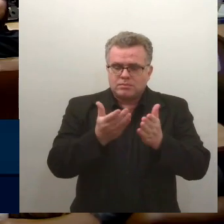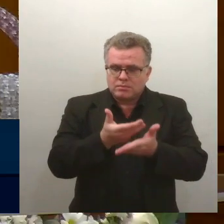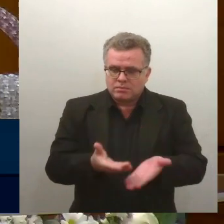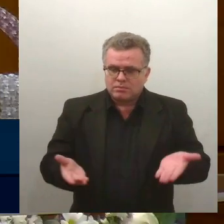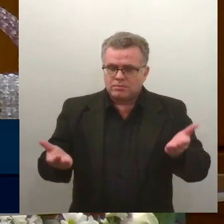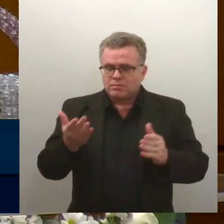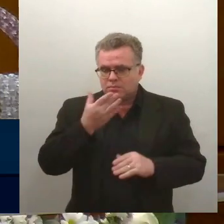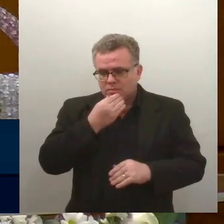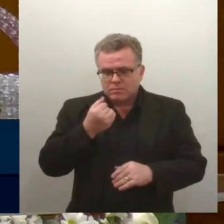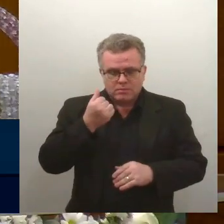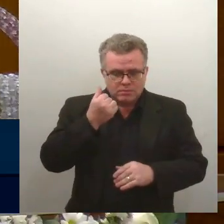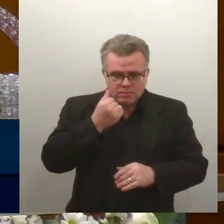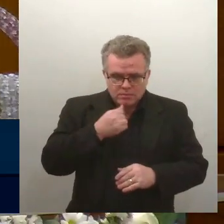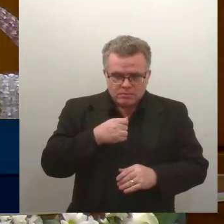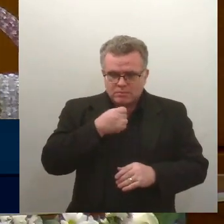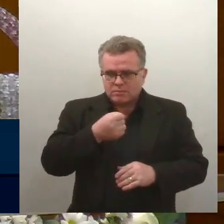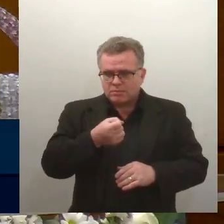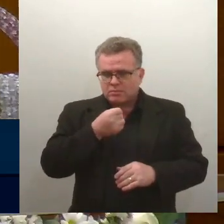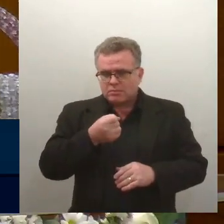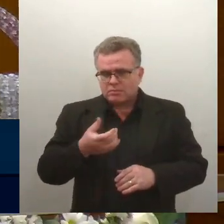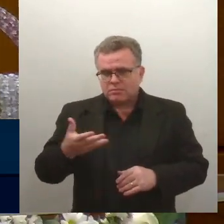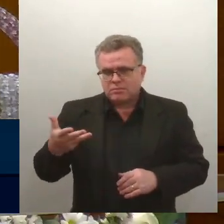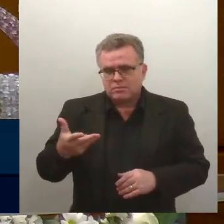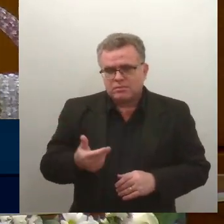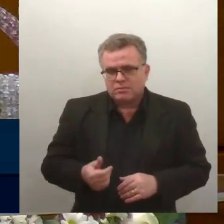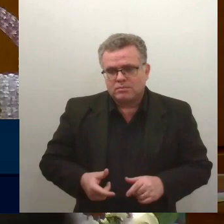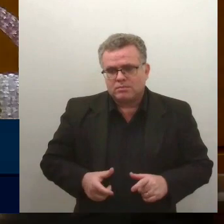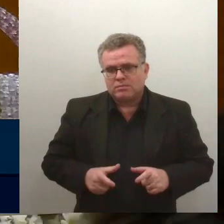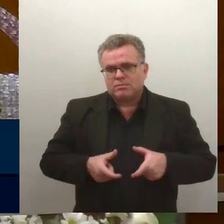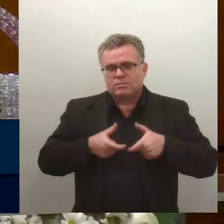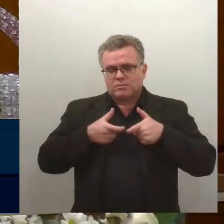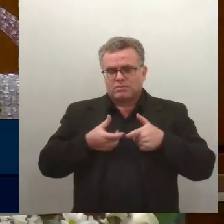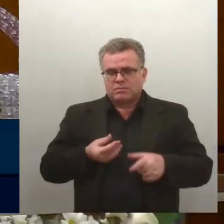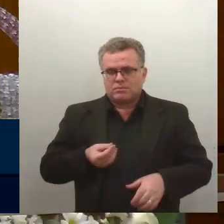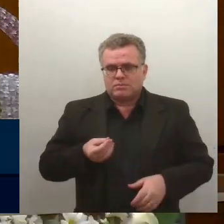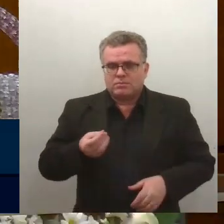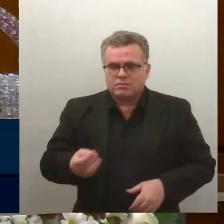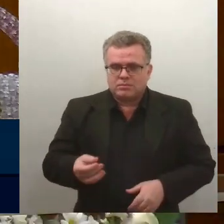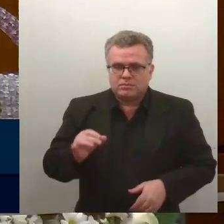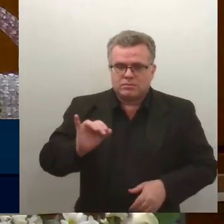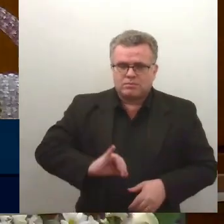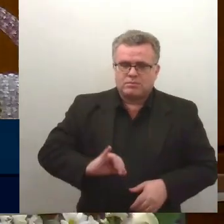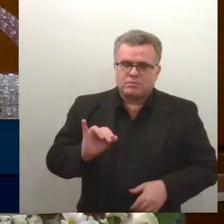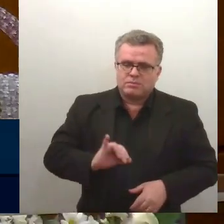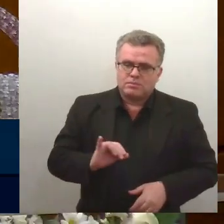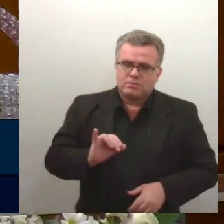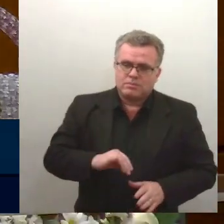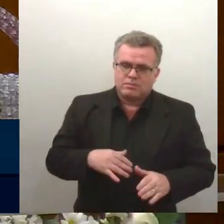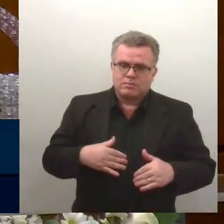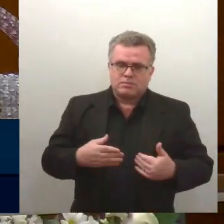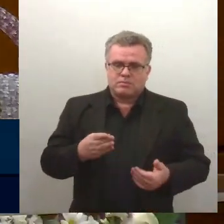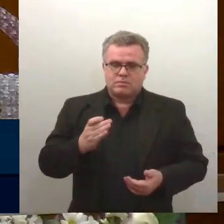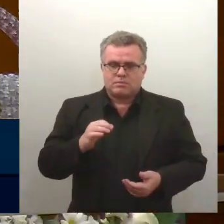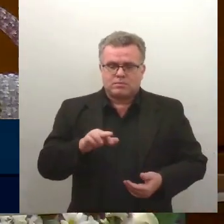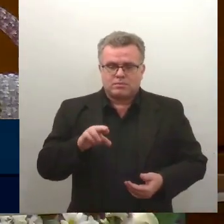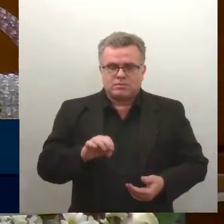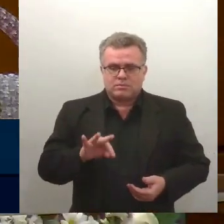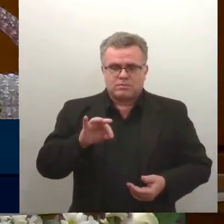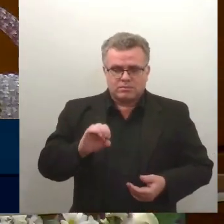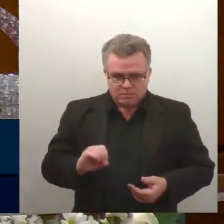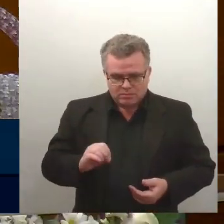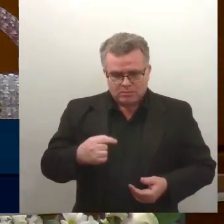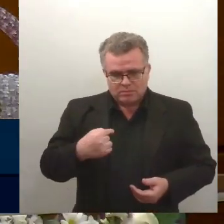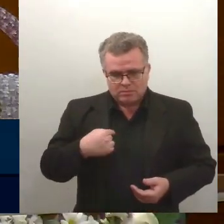que para mim é muito importante, porque Barrinhos, que eu tive a honra de conhecer, foi fundamental